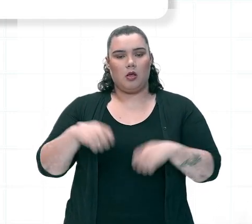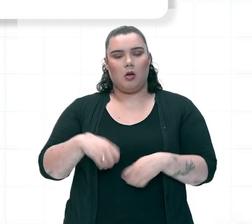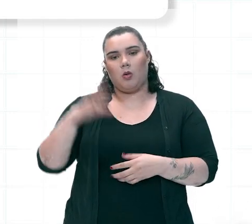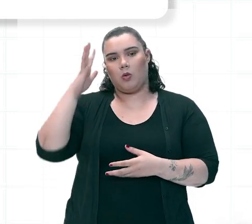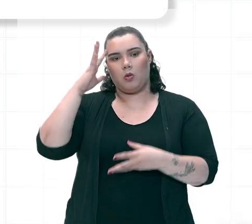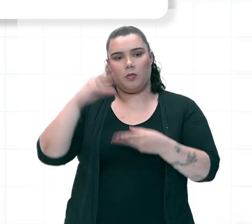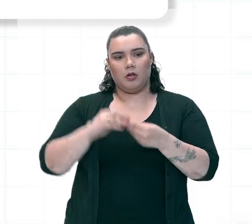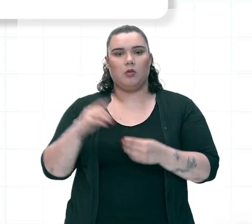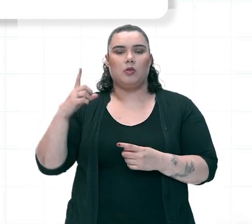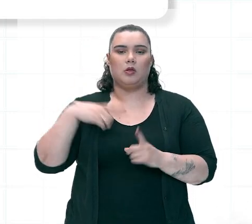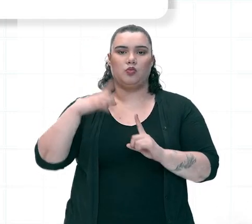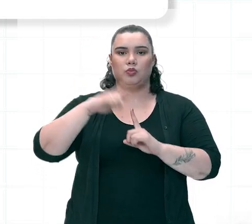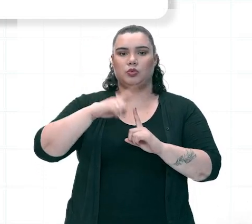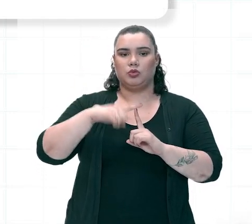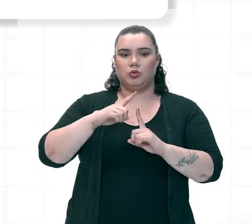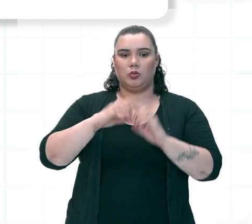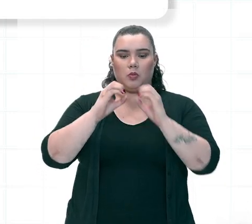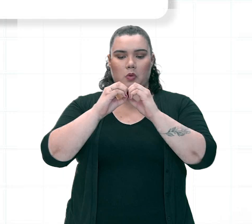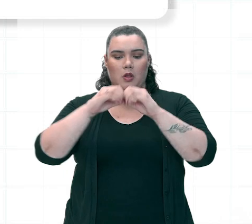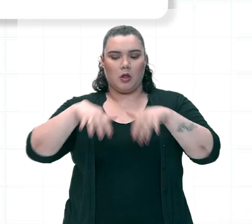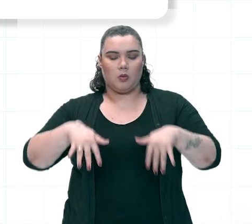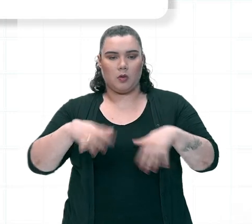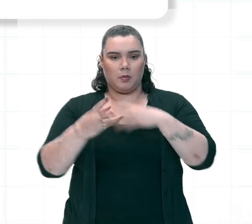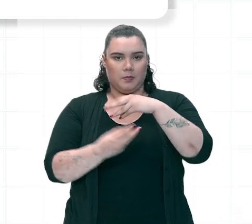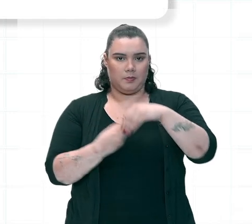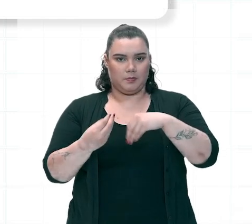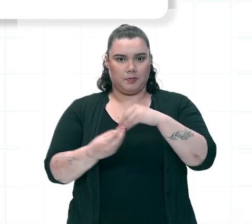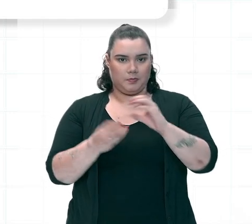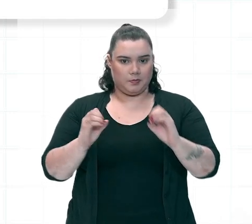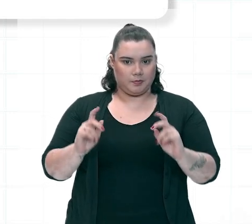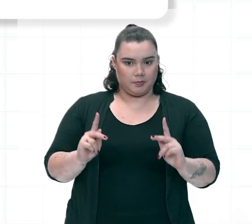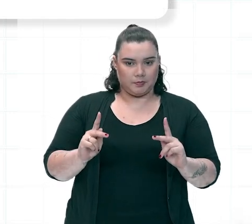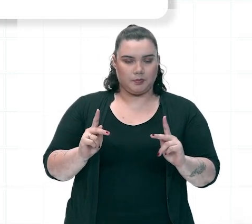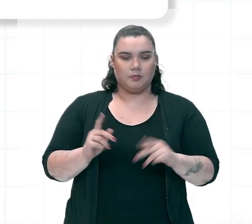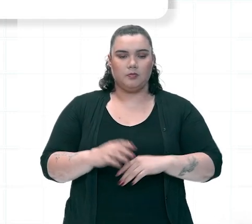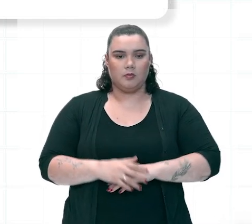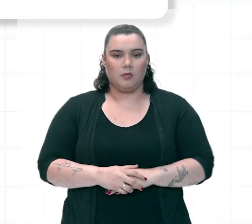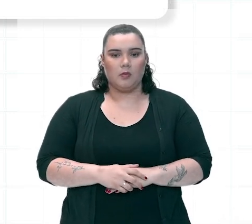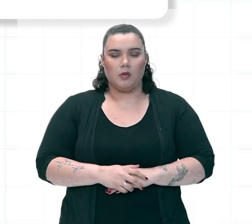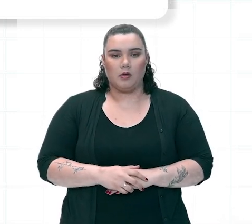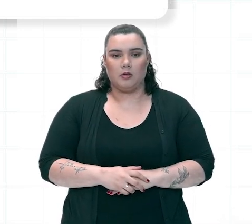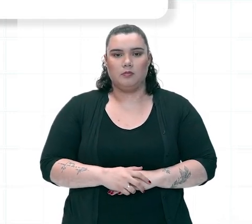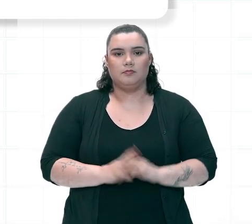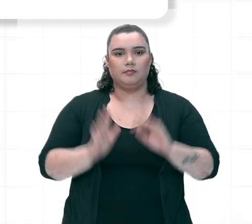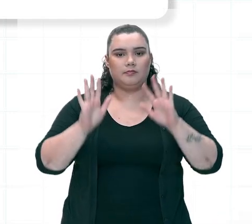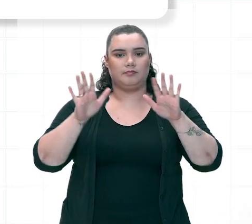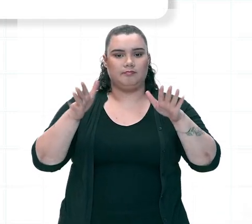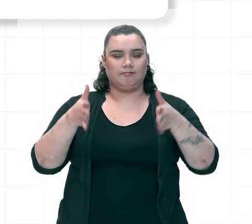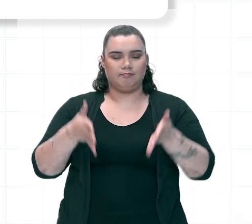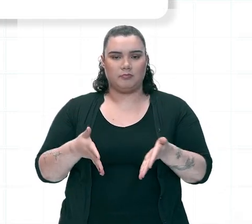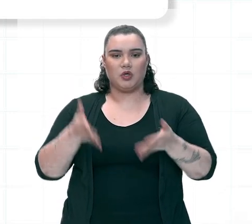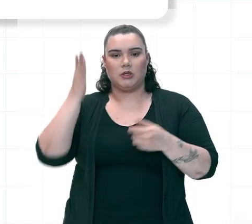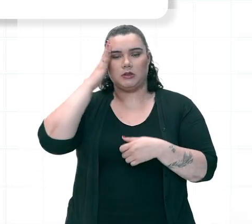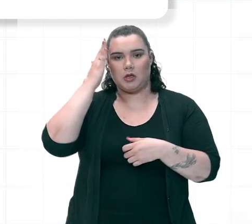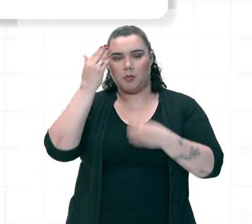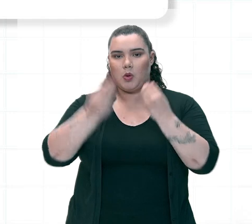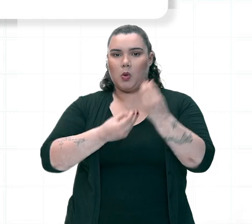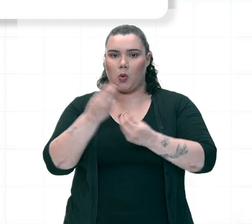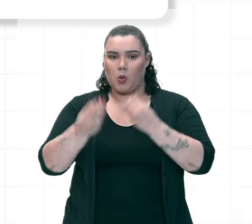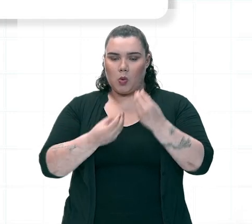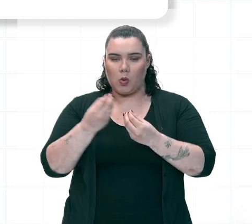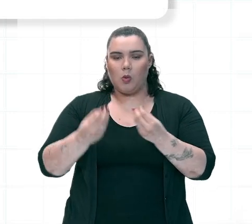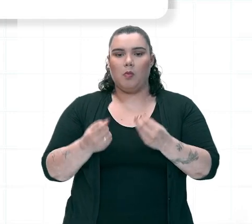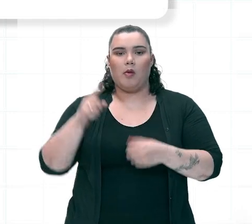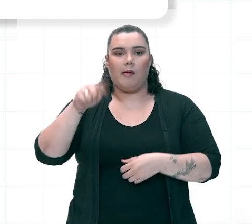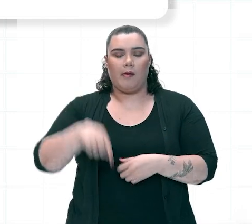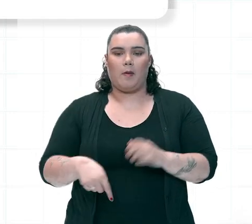nós temos aí uma glândula mista, certo? Muito bem, então a gente viu aí viu o esquema, né, do pâncreas,